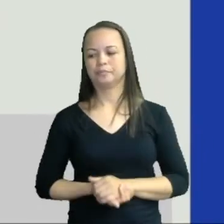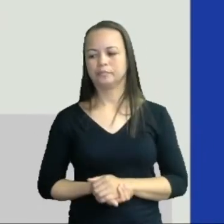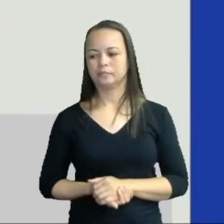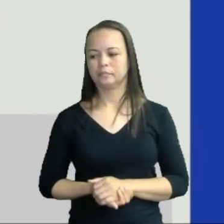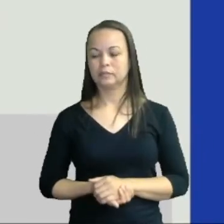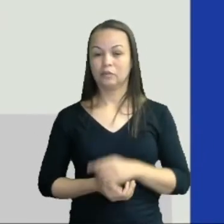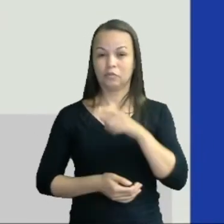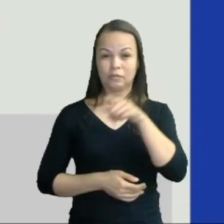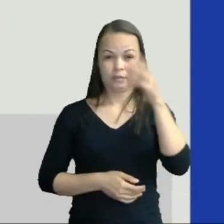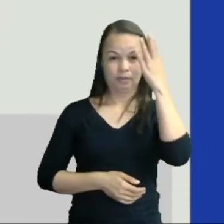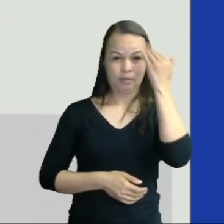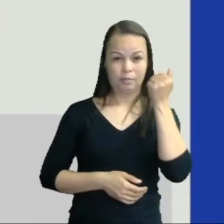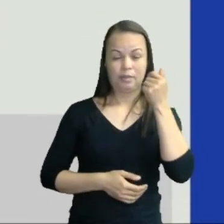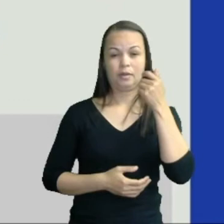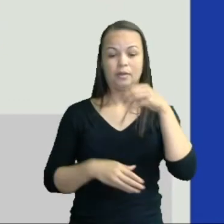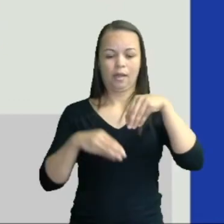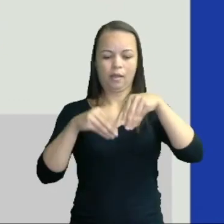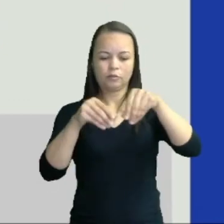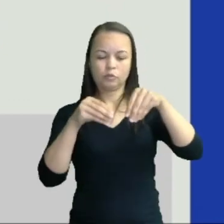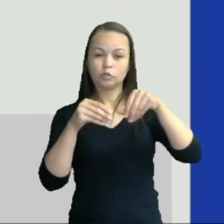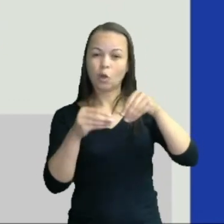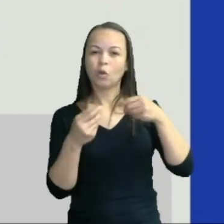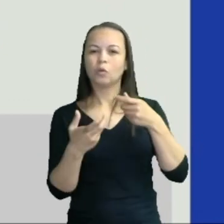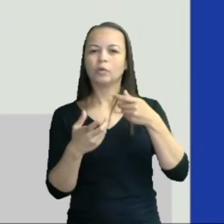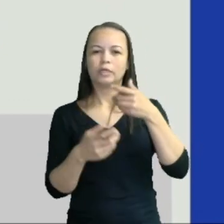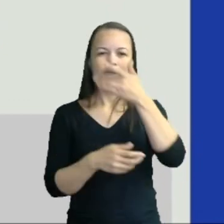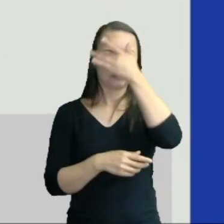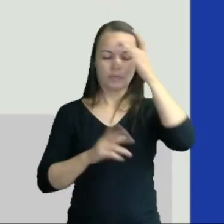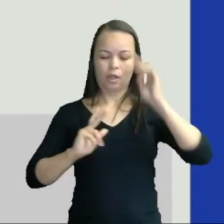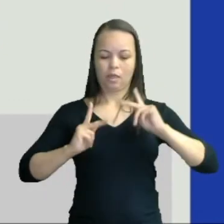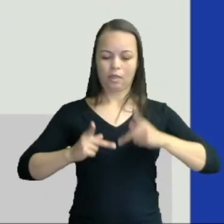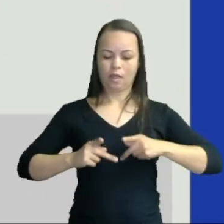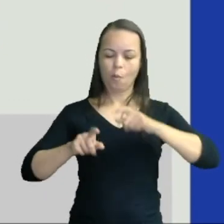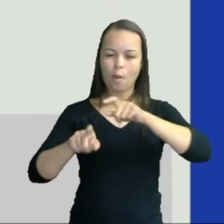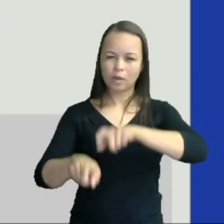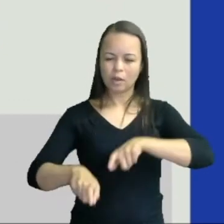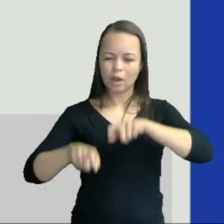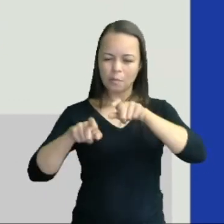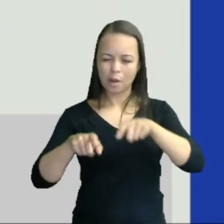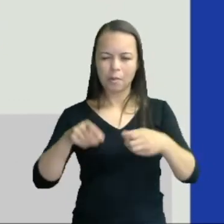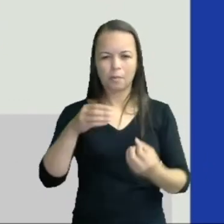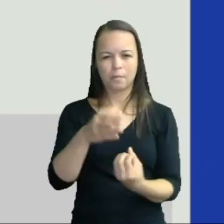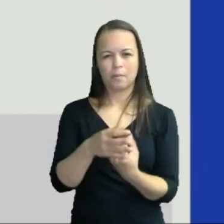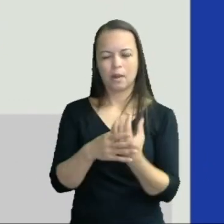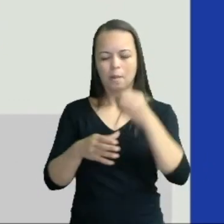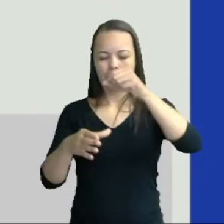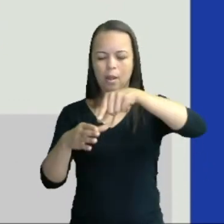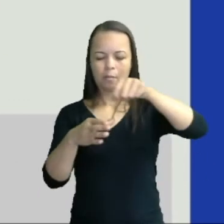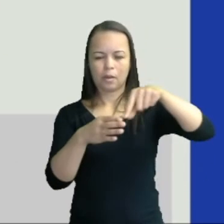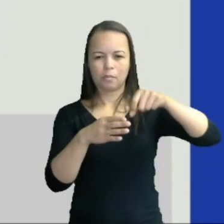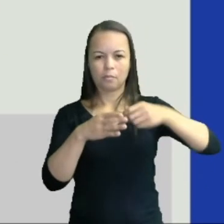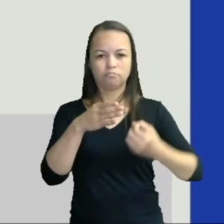Você sabia que é no solo que o ser humano cultiva a maioria dos seus alimentos?